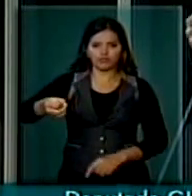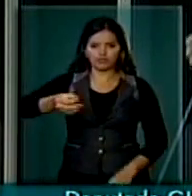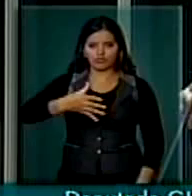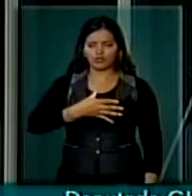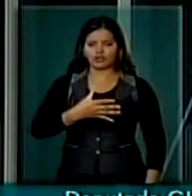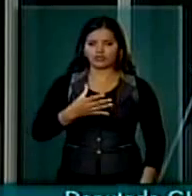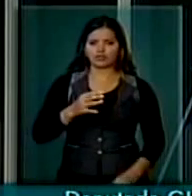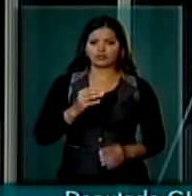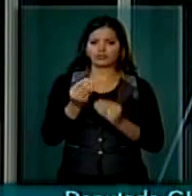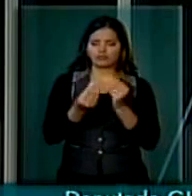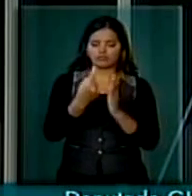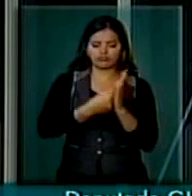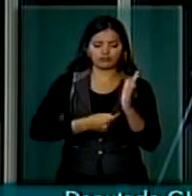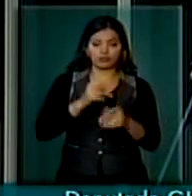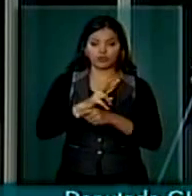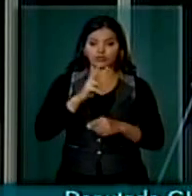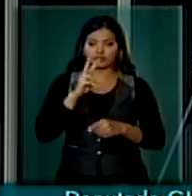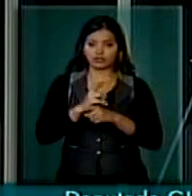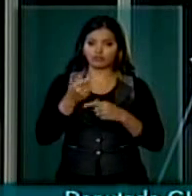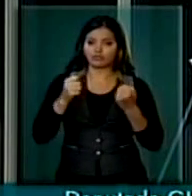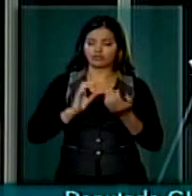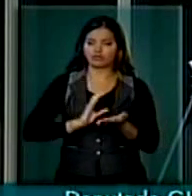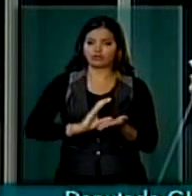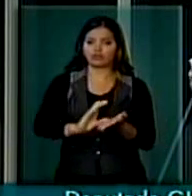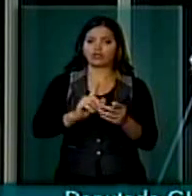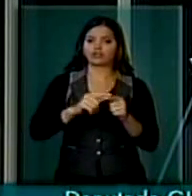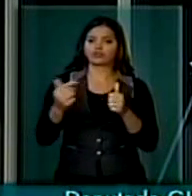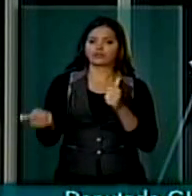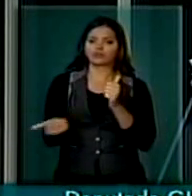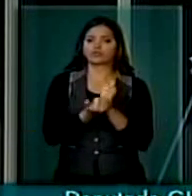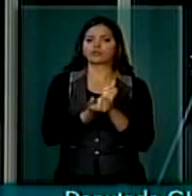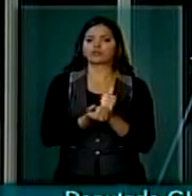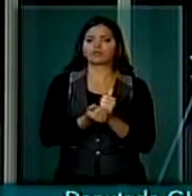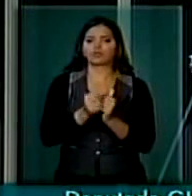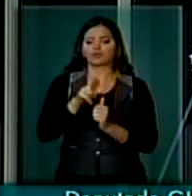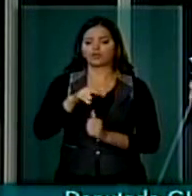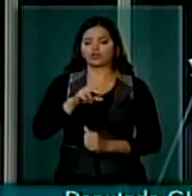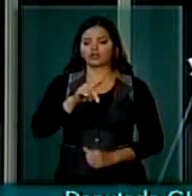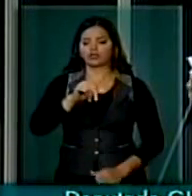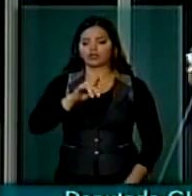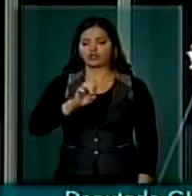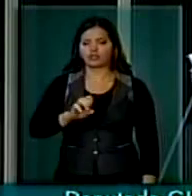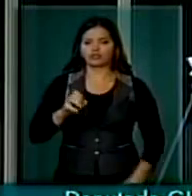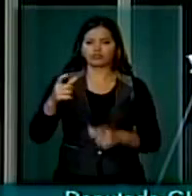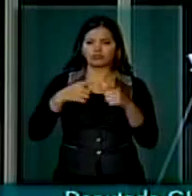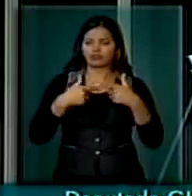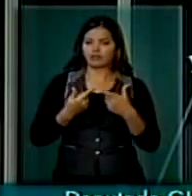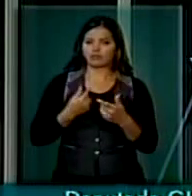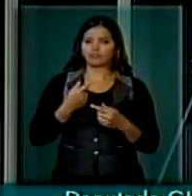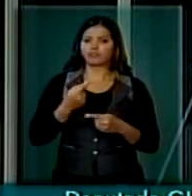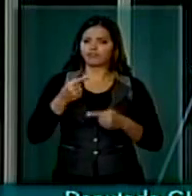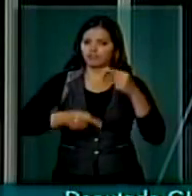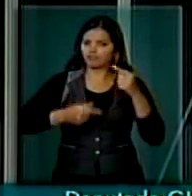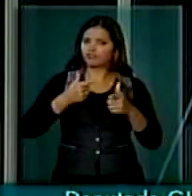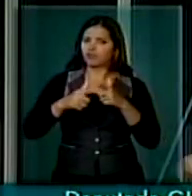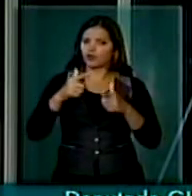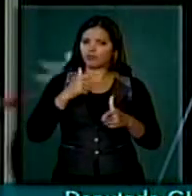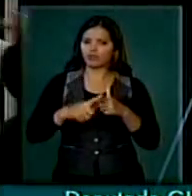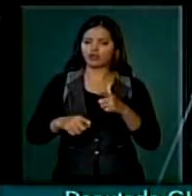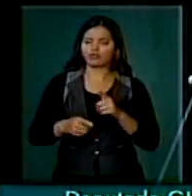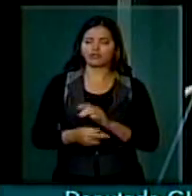proteção, necessário investimento, a necessidade de substituição de unidades de terminais remotas do sistema de supervisão e